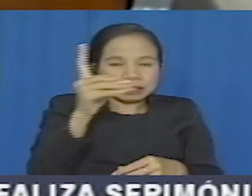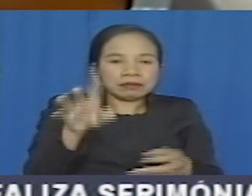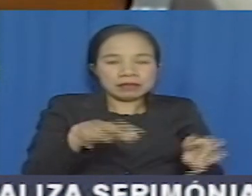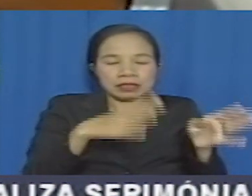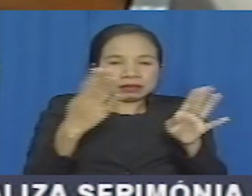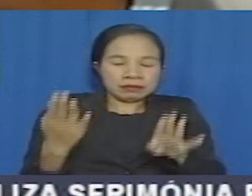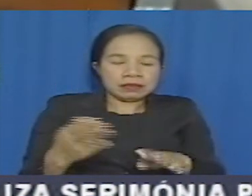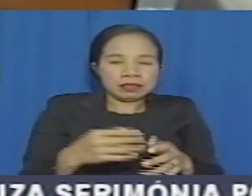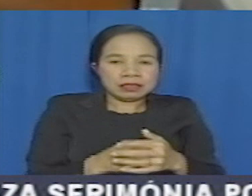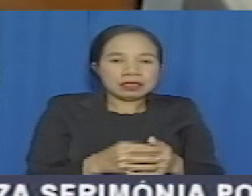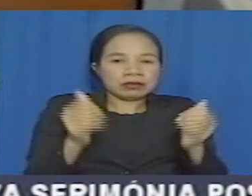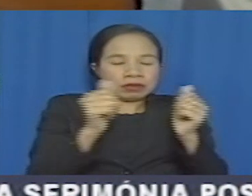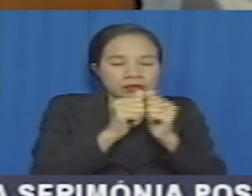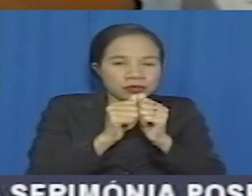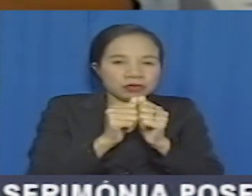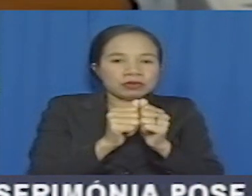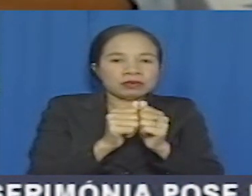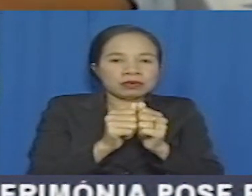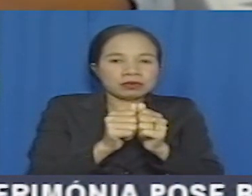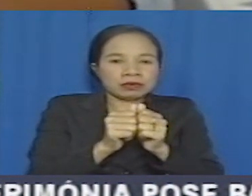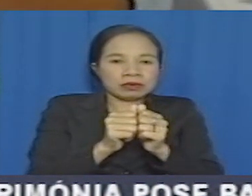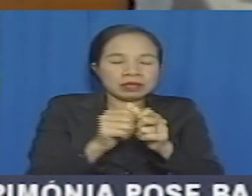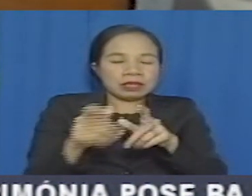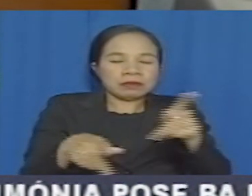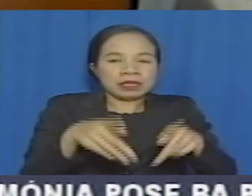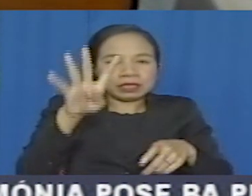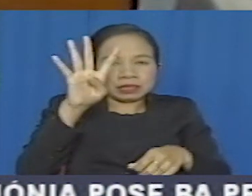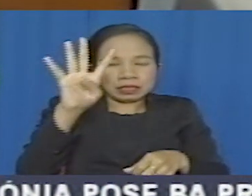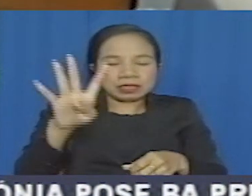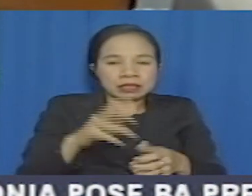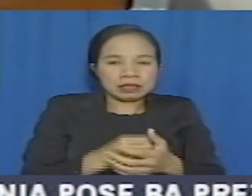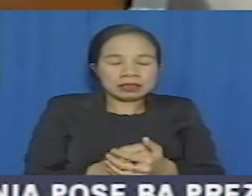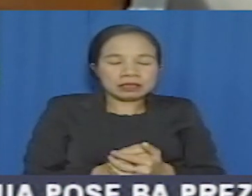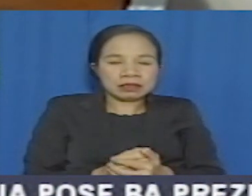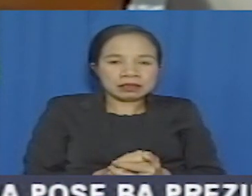tantang, tamutuk total paciente Nainhat.